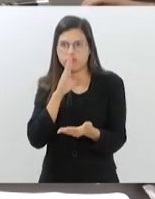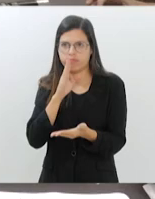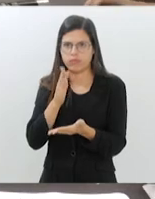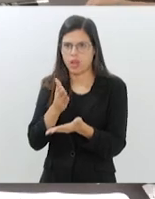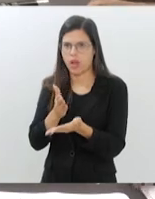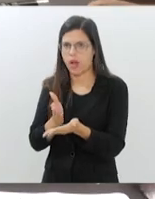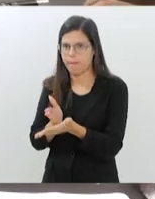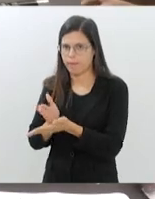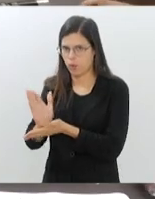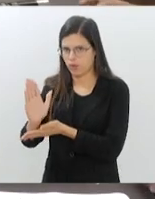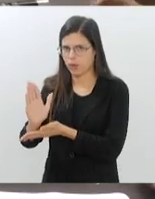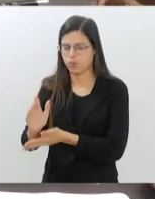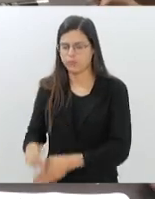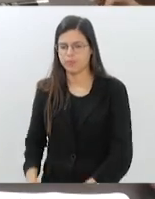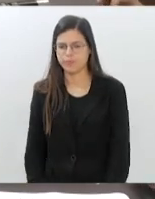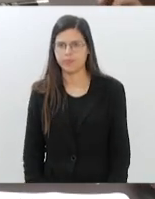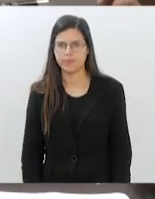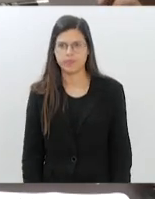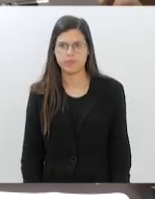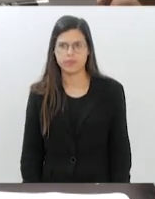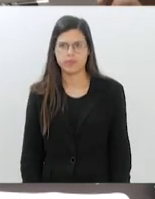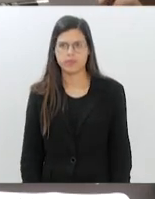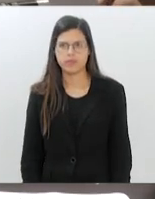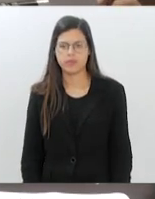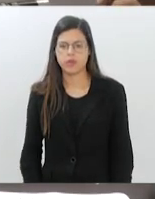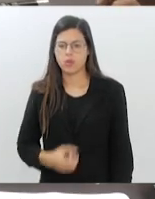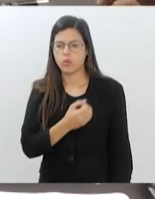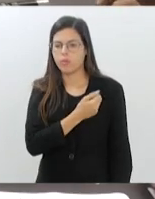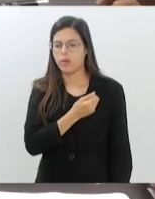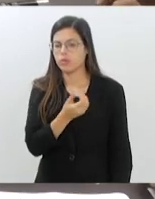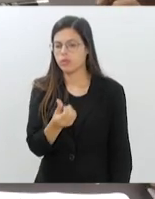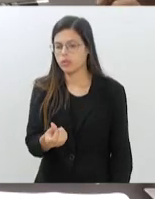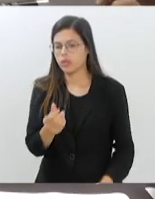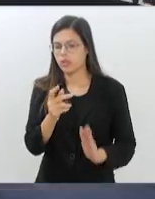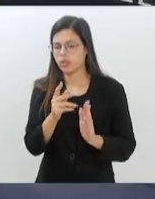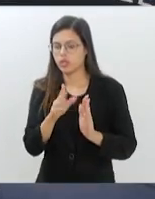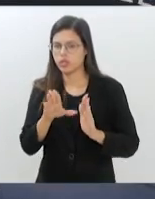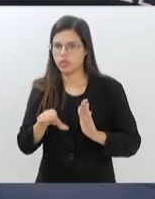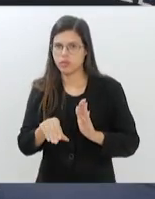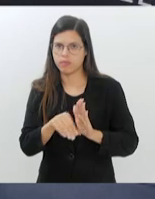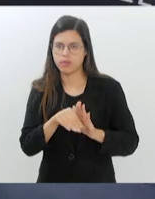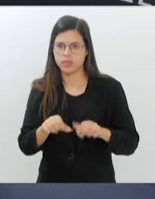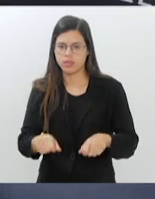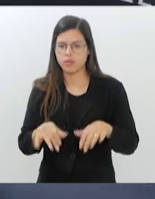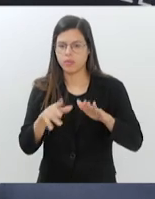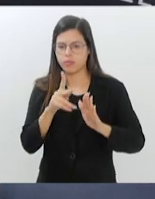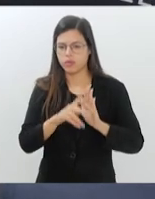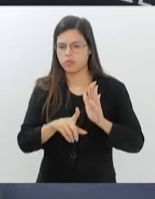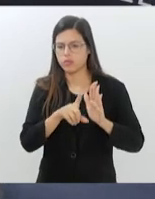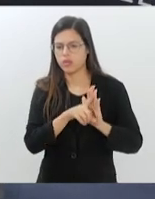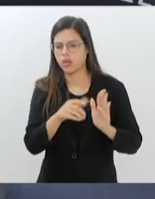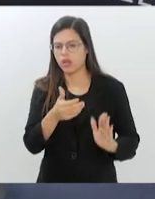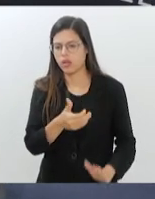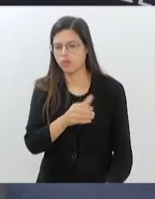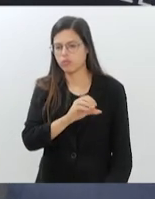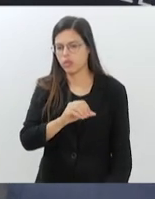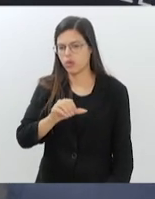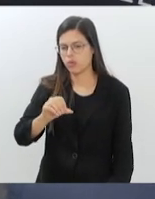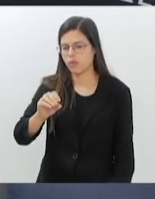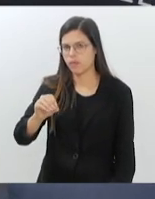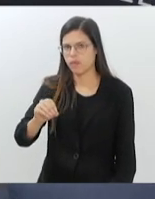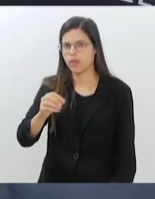estão aprovado item seis da pauta emenda de plenário ao projeto de lei número 1090 de